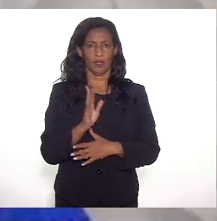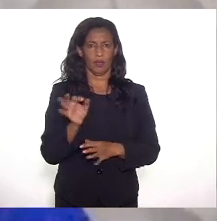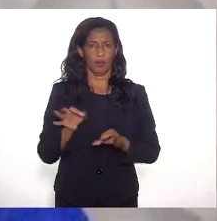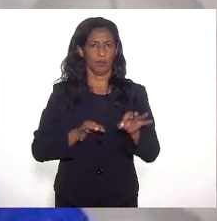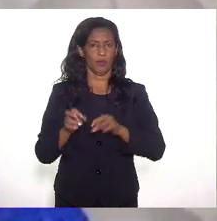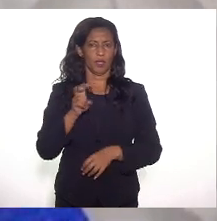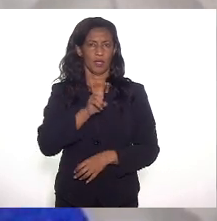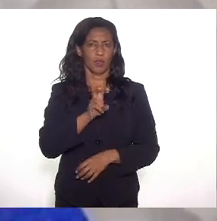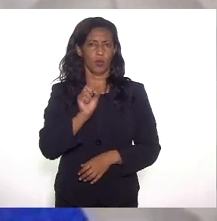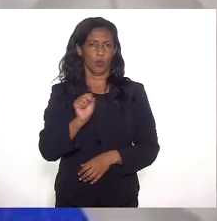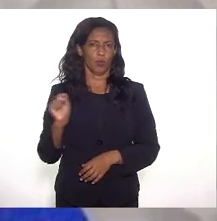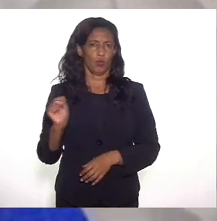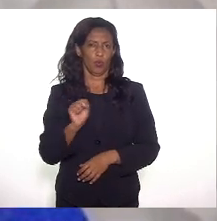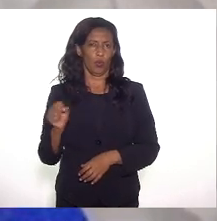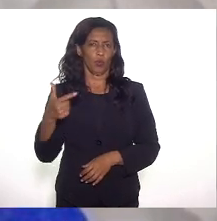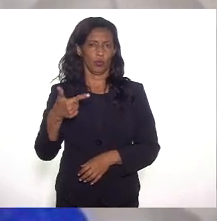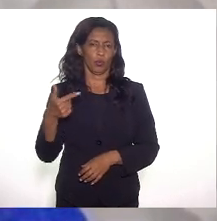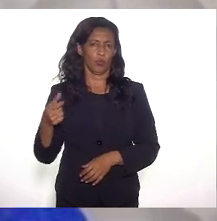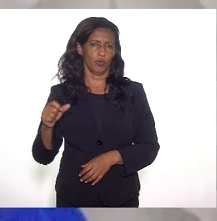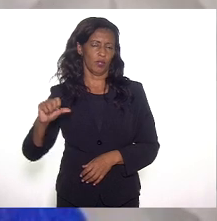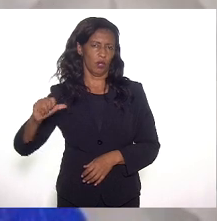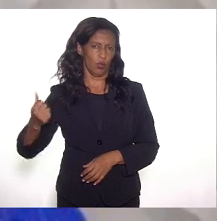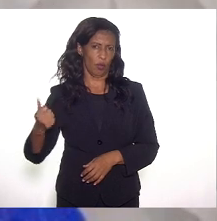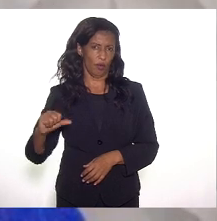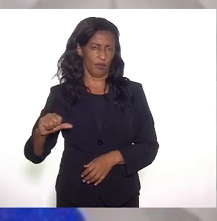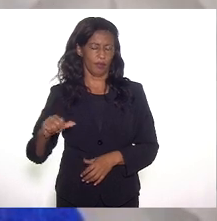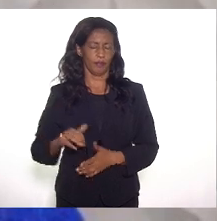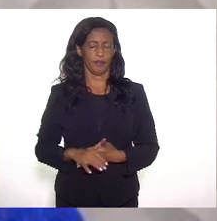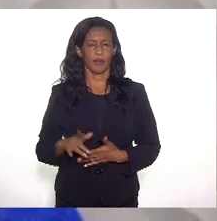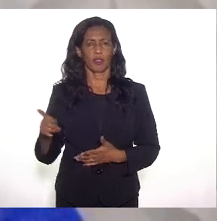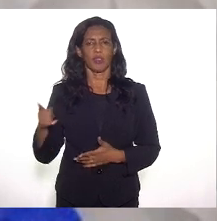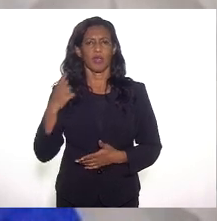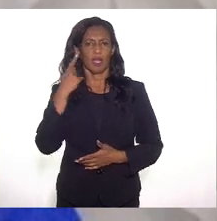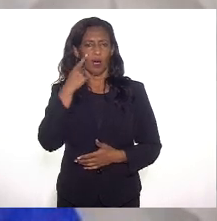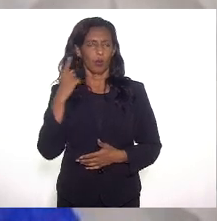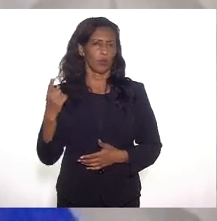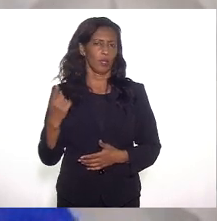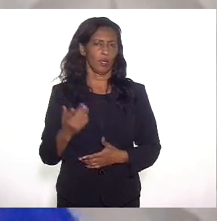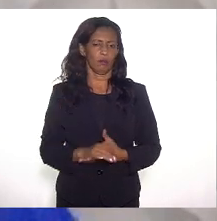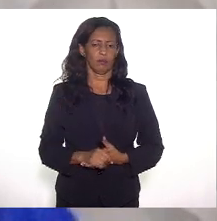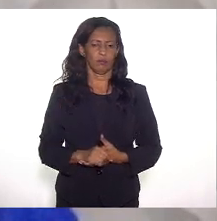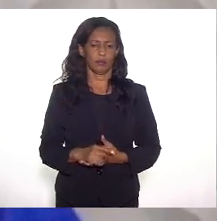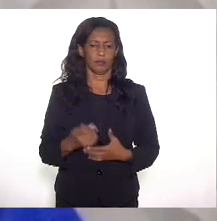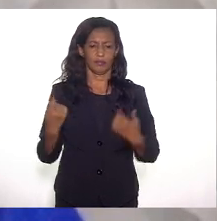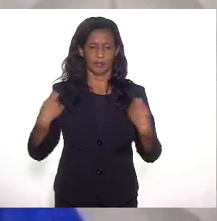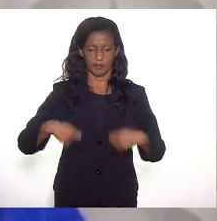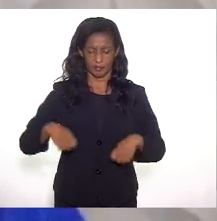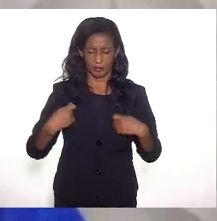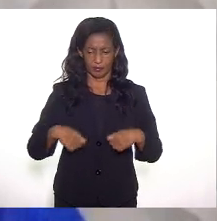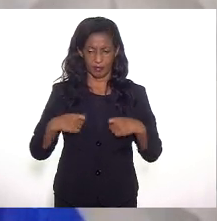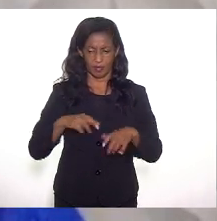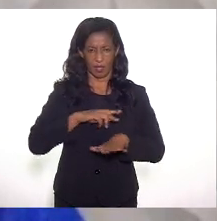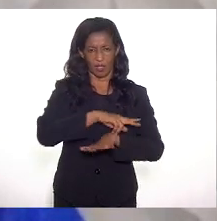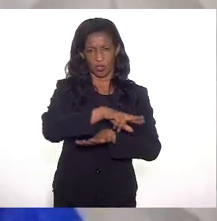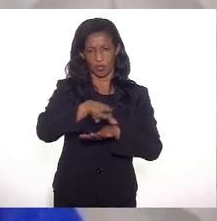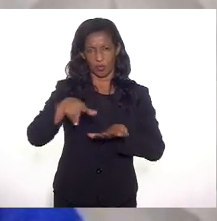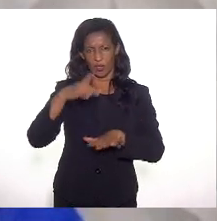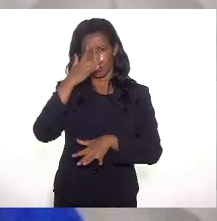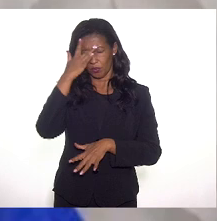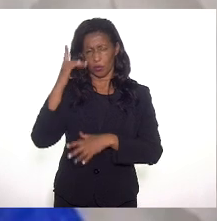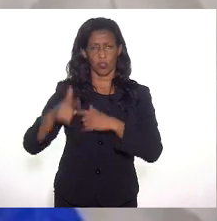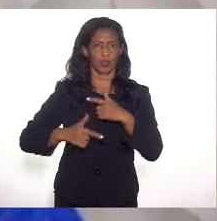lei 588 de 2019, que nada mais é do que uma reparação necessária a diversas pessoas